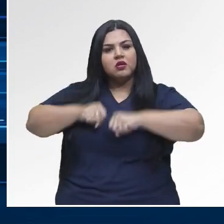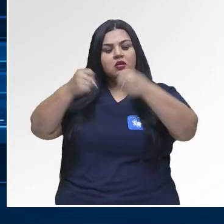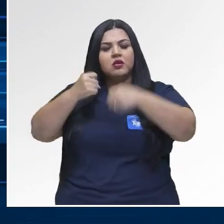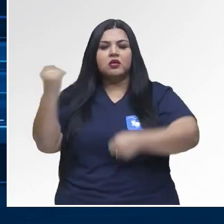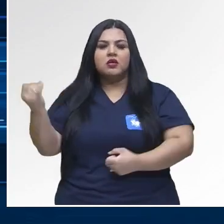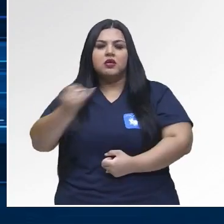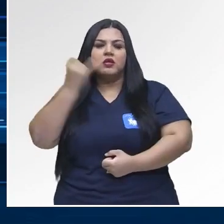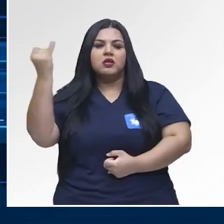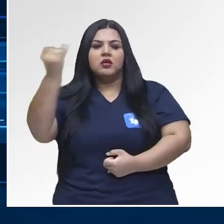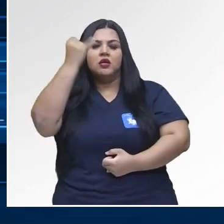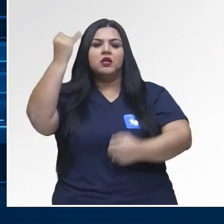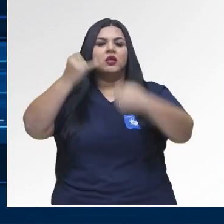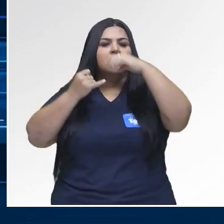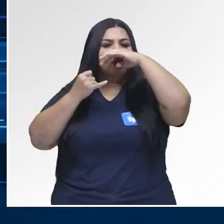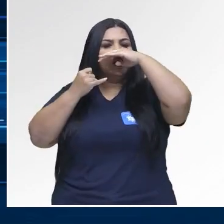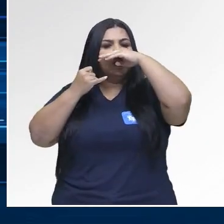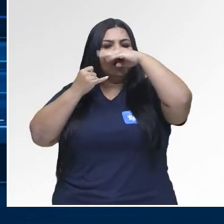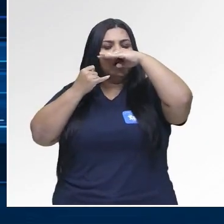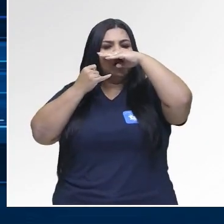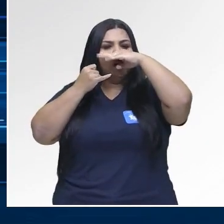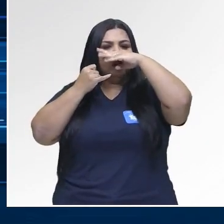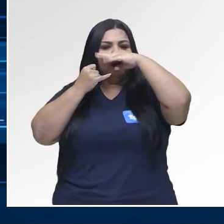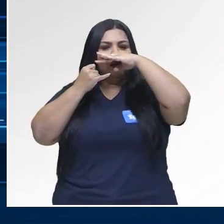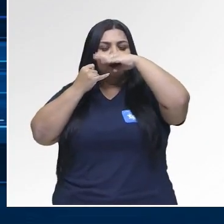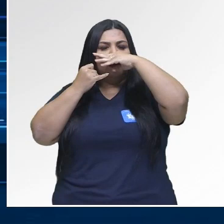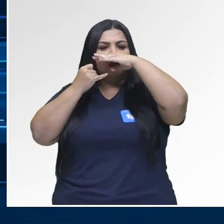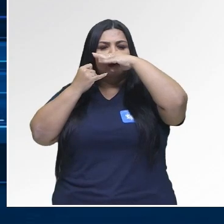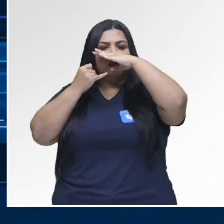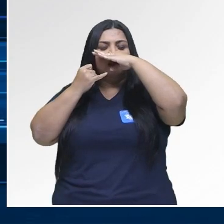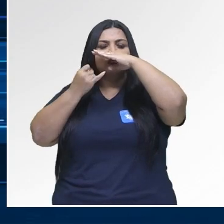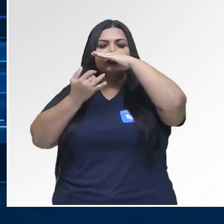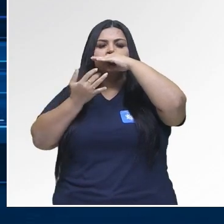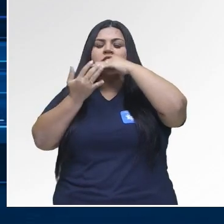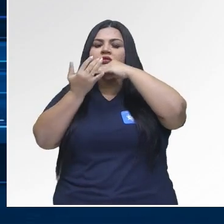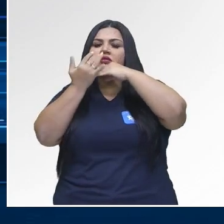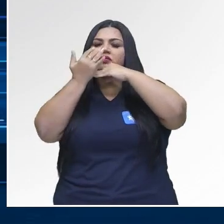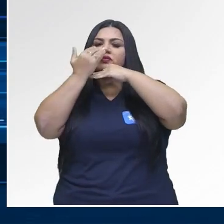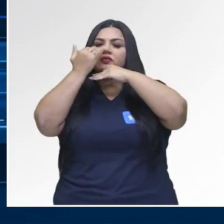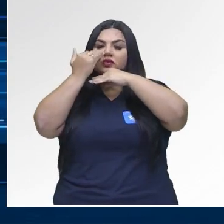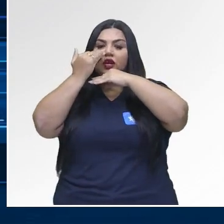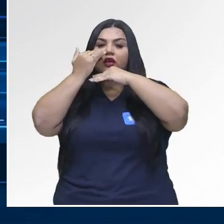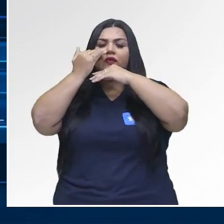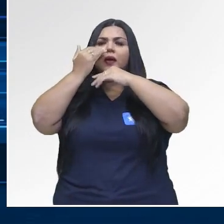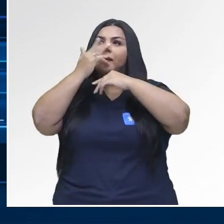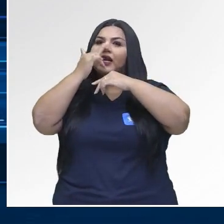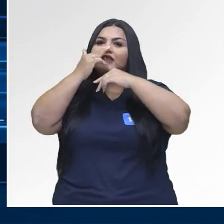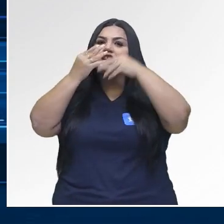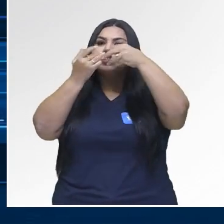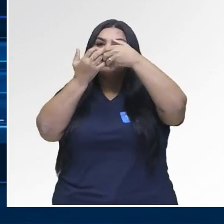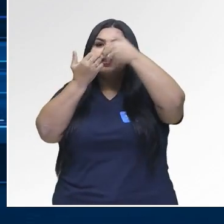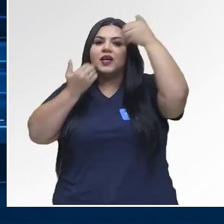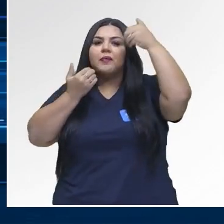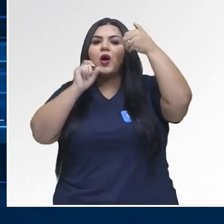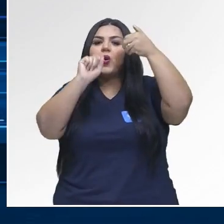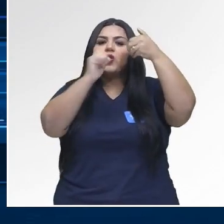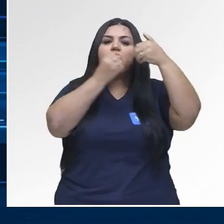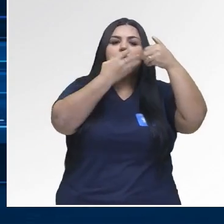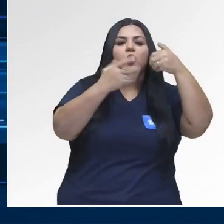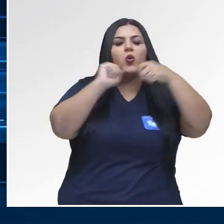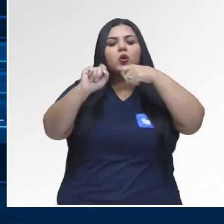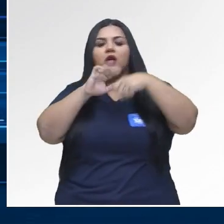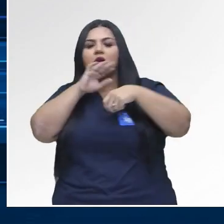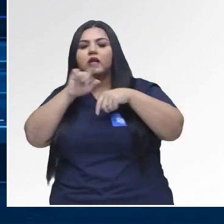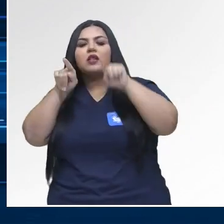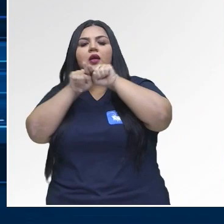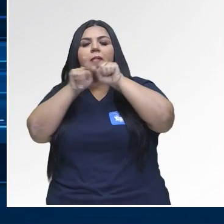respirarmos pelo nariz, que aí o ar vai entrar aqui no nariz, já vai ser filtrado, ele já vai ser também